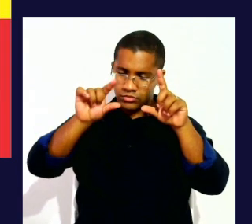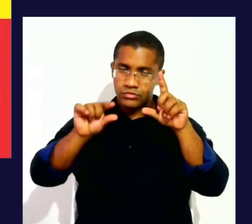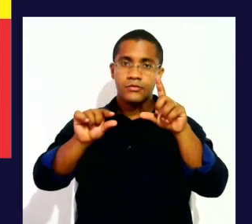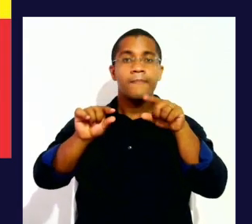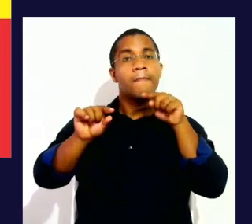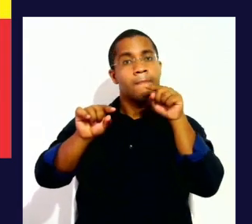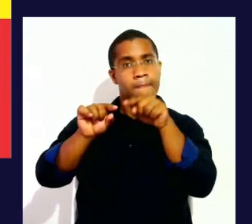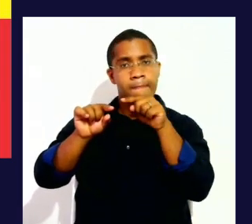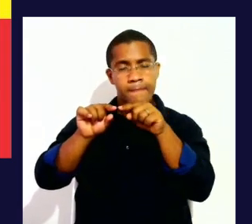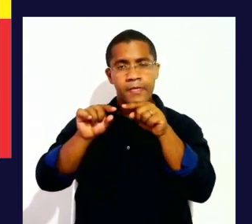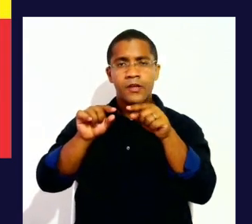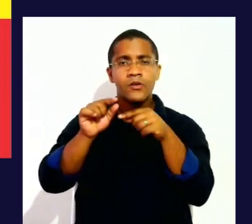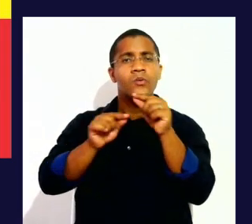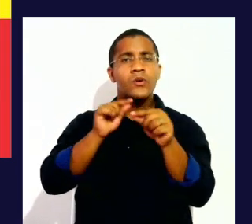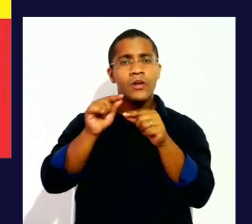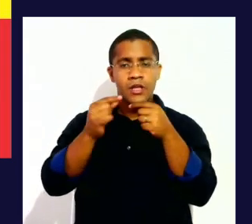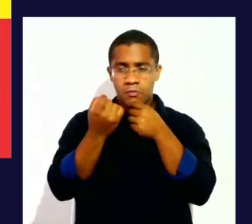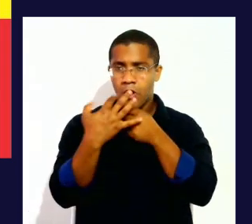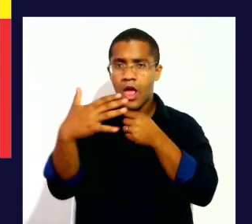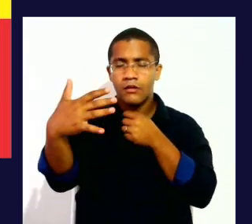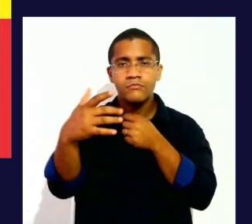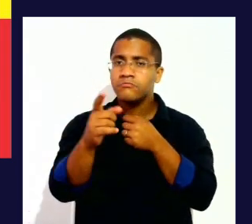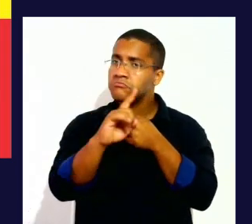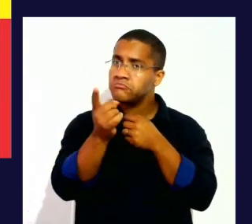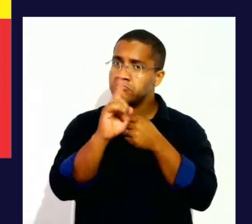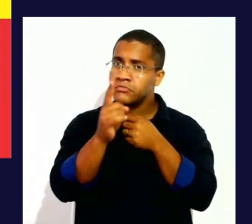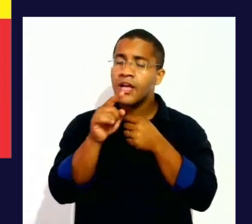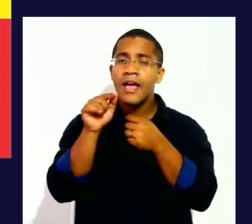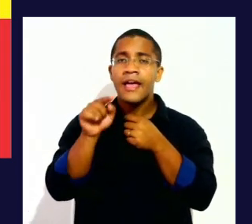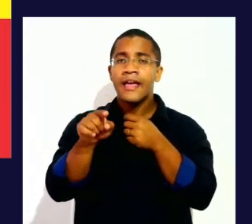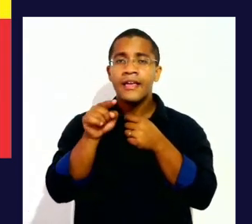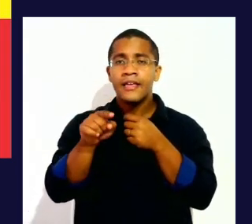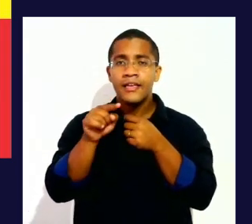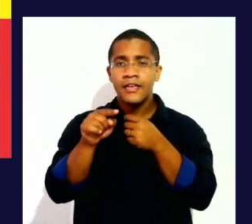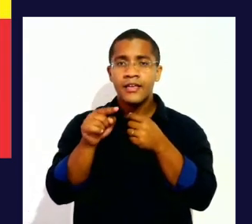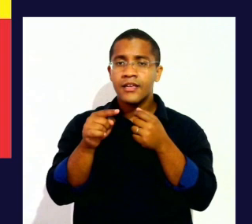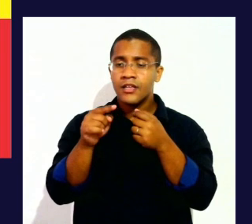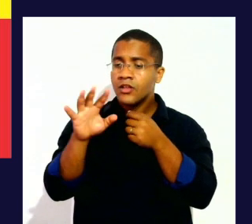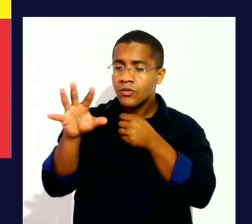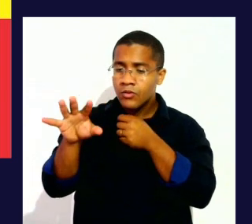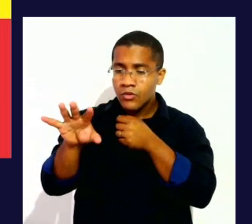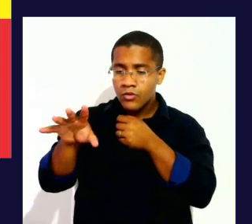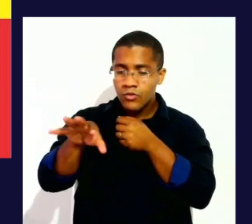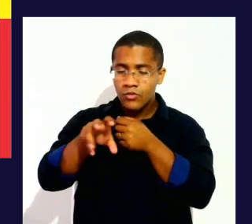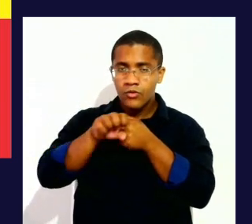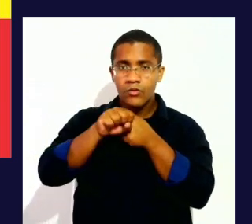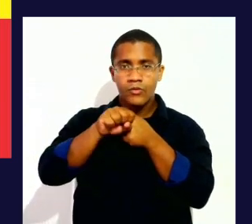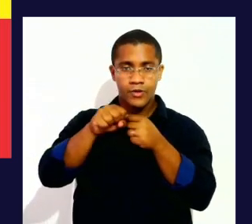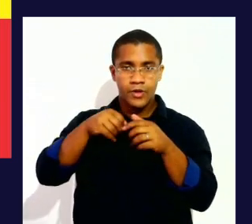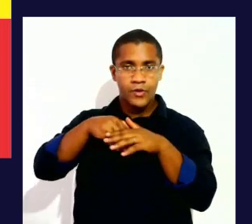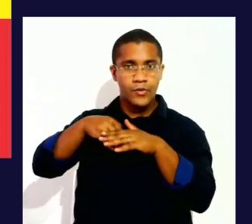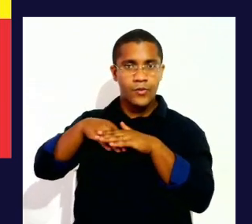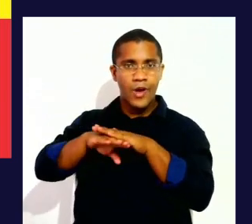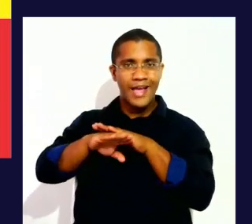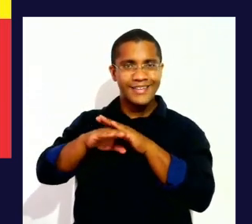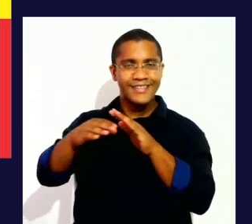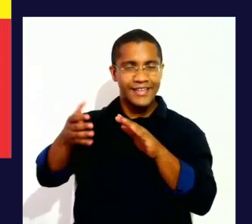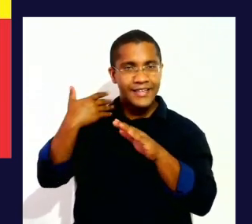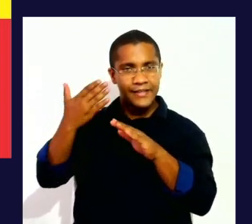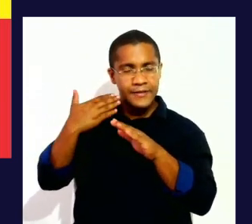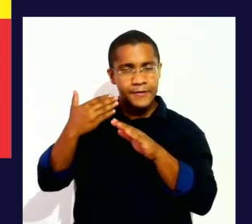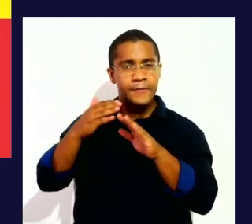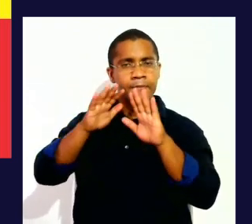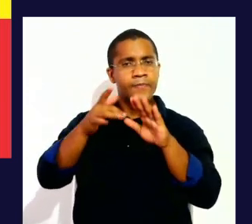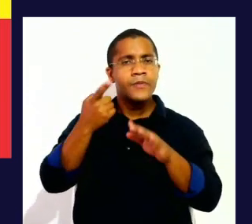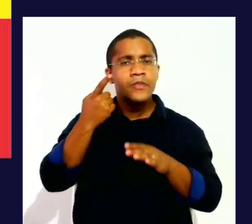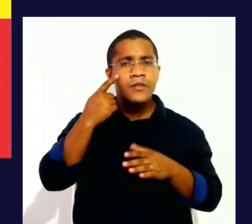na realidade, desse condutor de calor, será um material caracterizado como isolantes térmicos. Então a gente tem